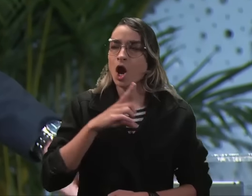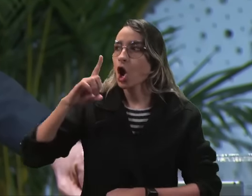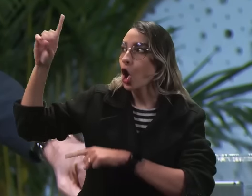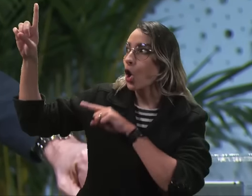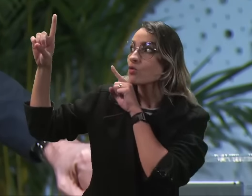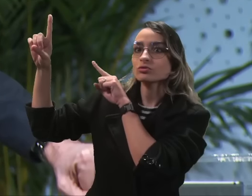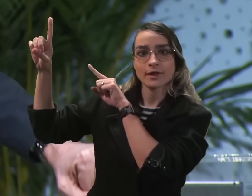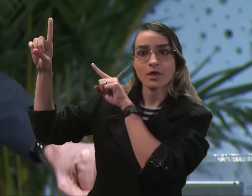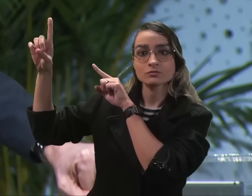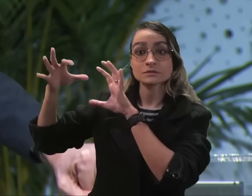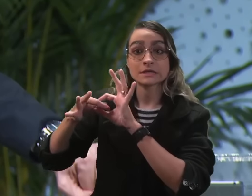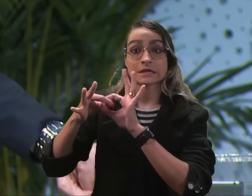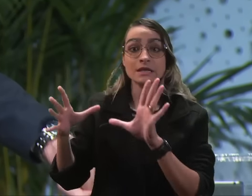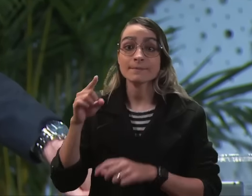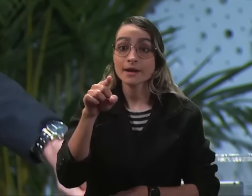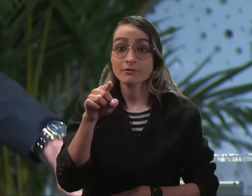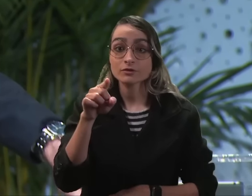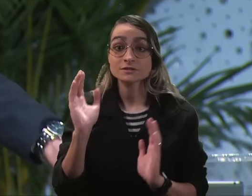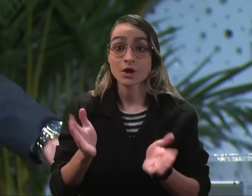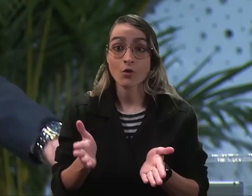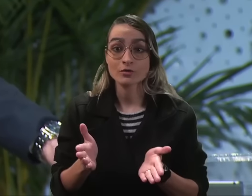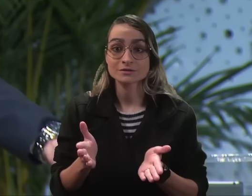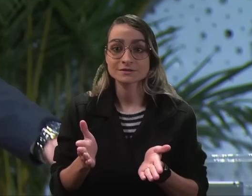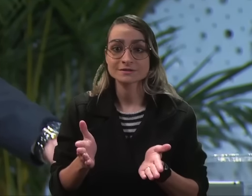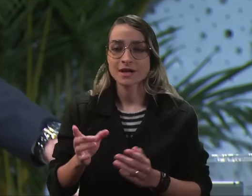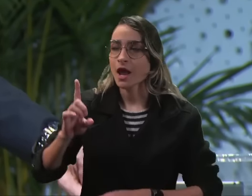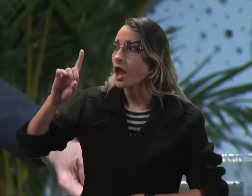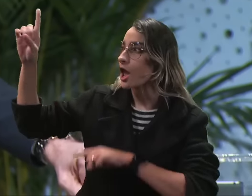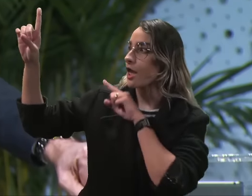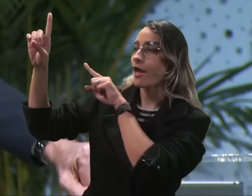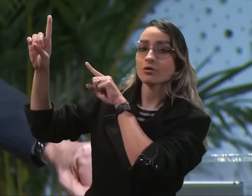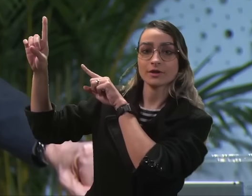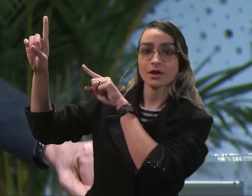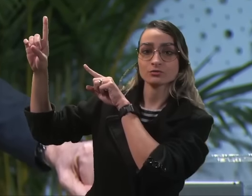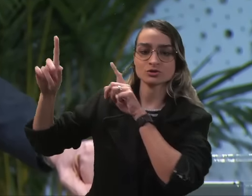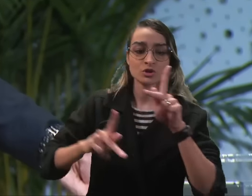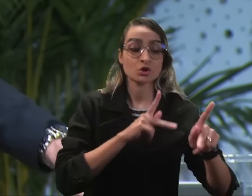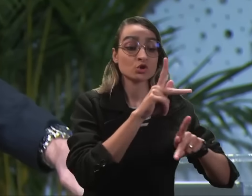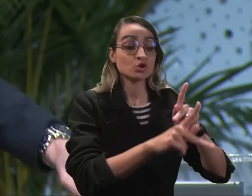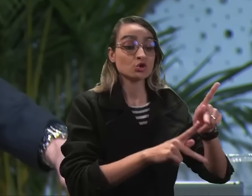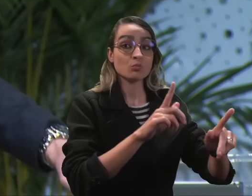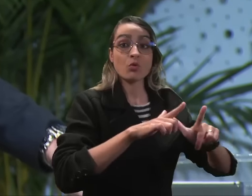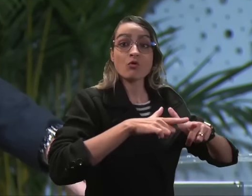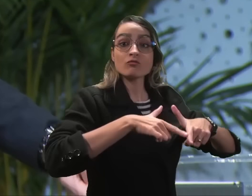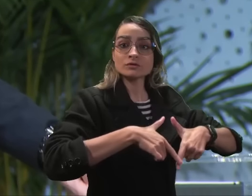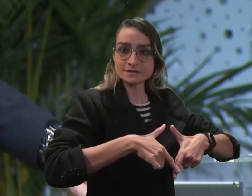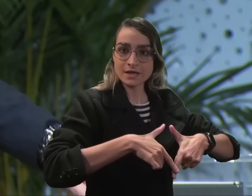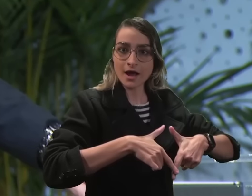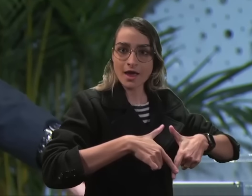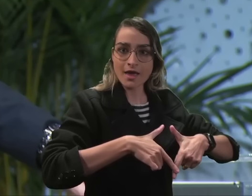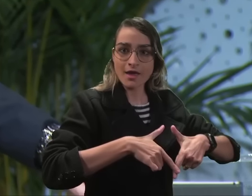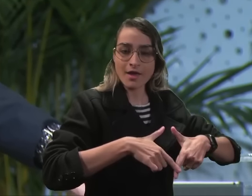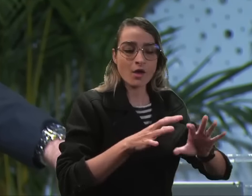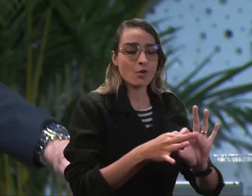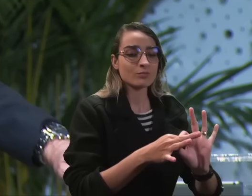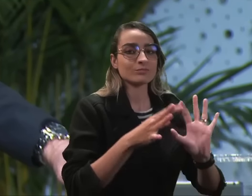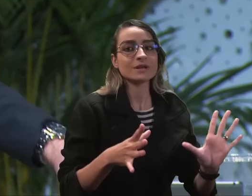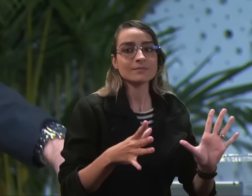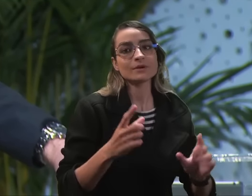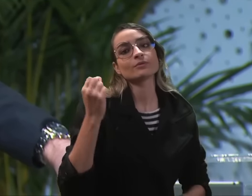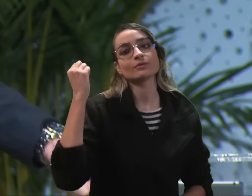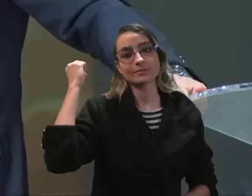Ele há de te libertar hoje amém o mesmo Deus de Israel é o mesmo teu Deus e meu Deus hoje